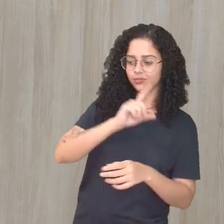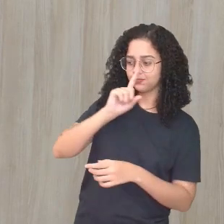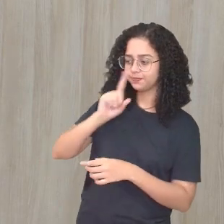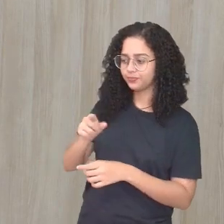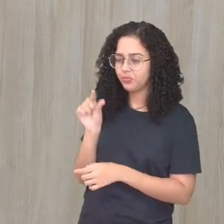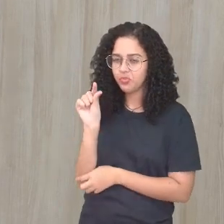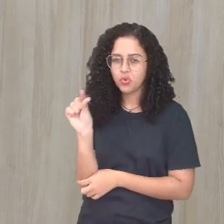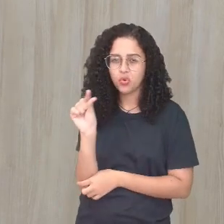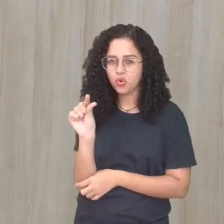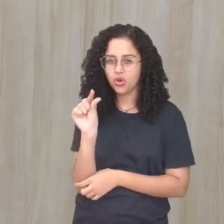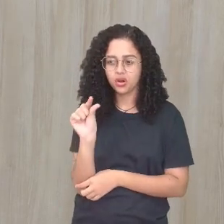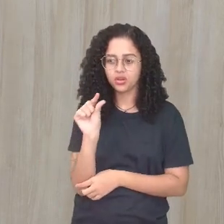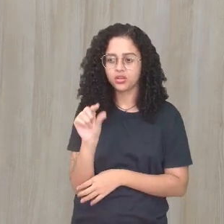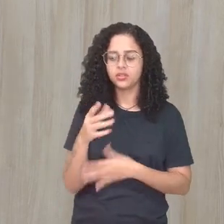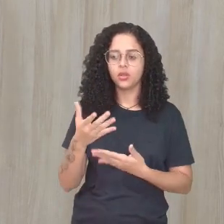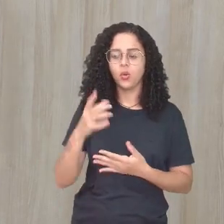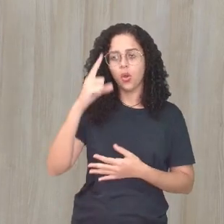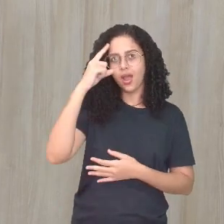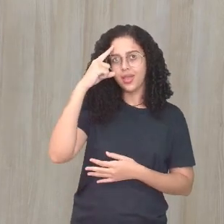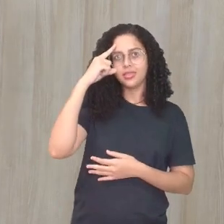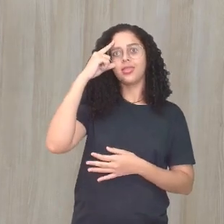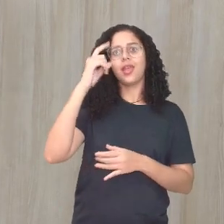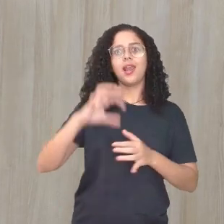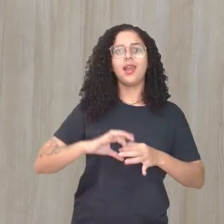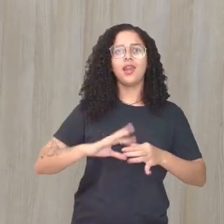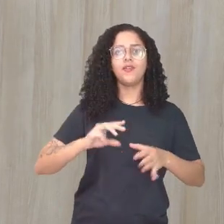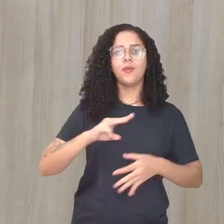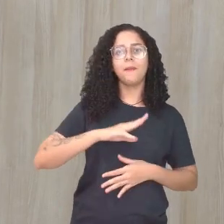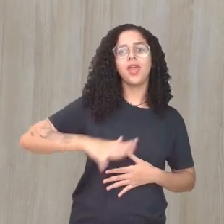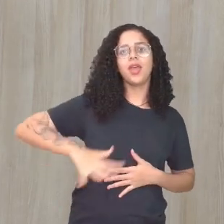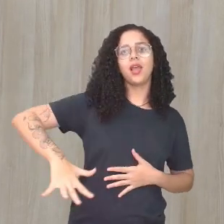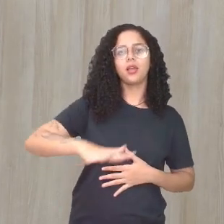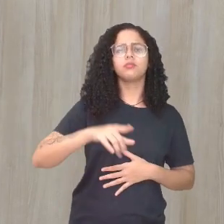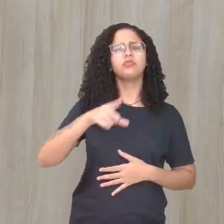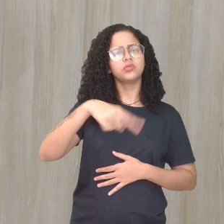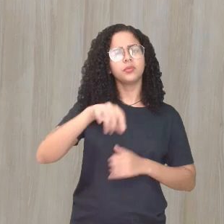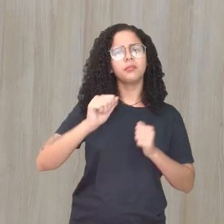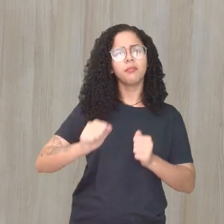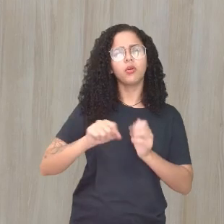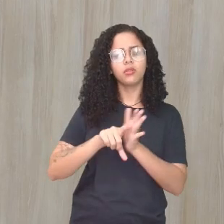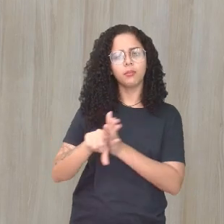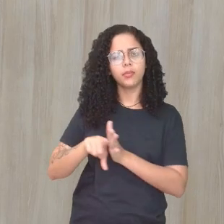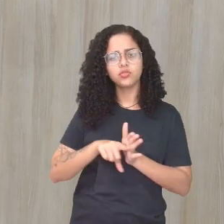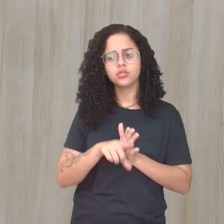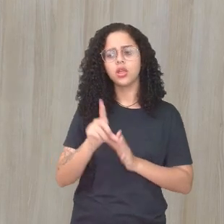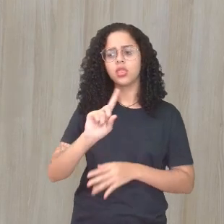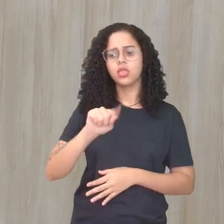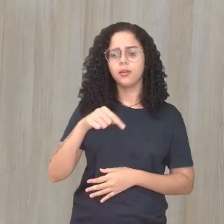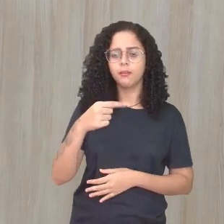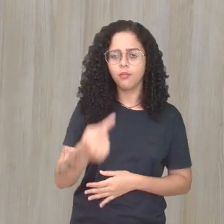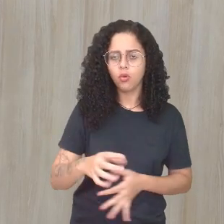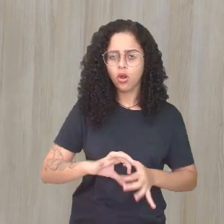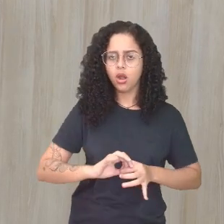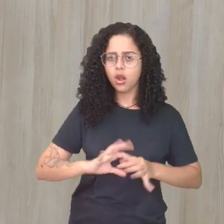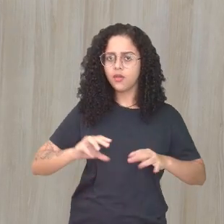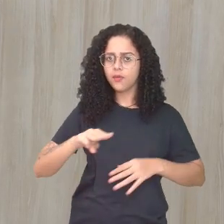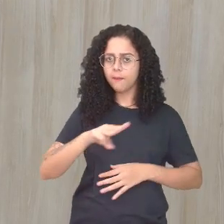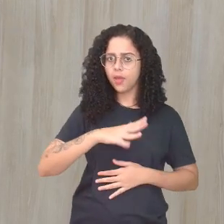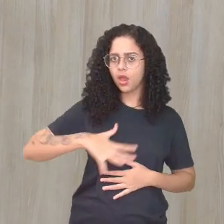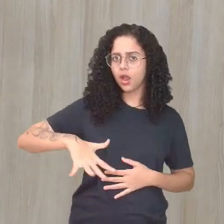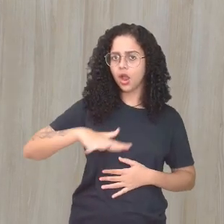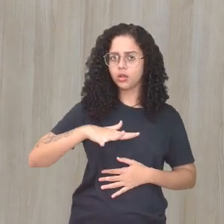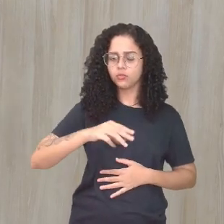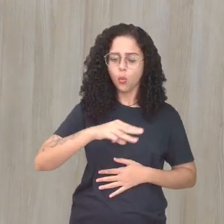assuntos econômicos, é a ideia de livre mercado. Vocês podem pesquisar depois aí a questão do livre mercado, né? Então,